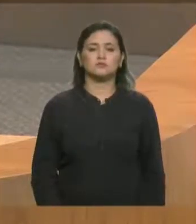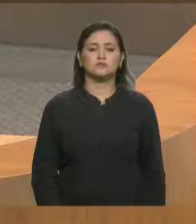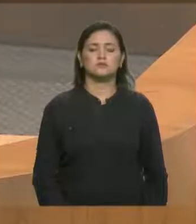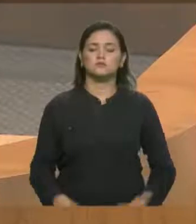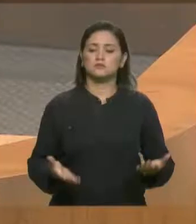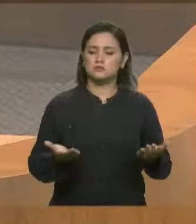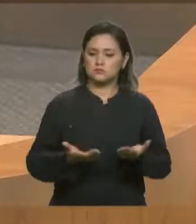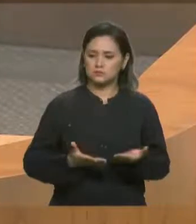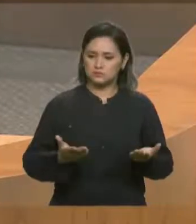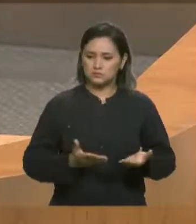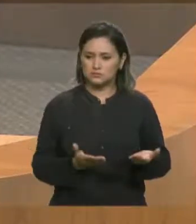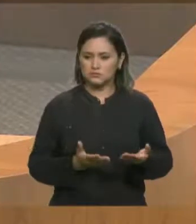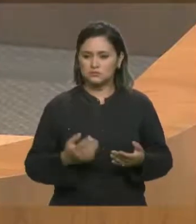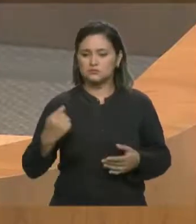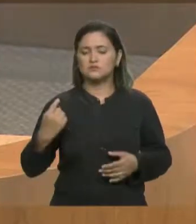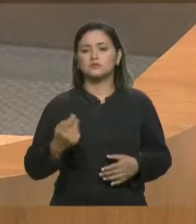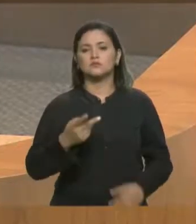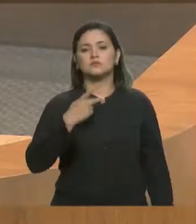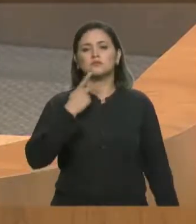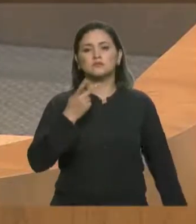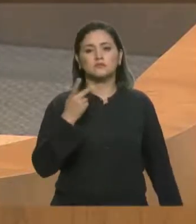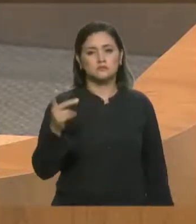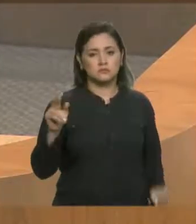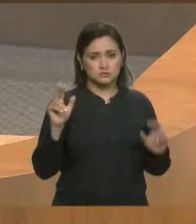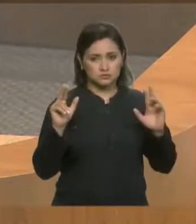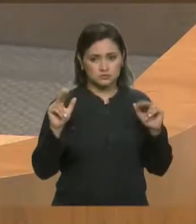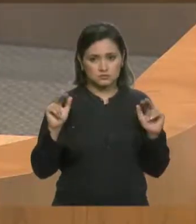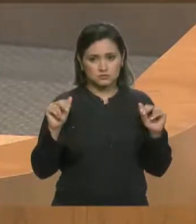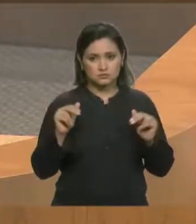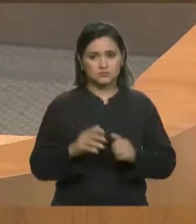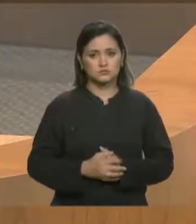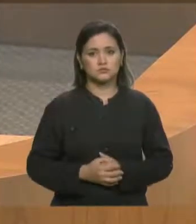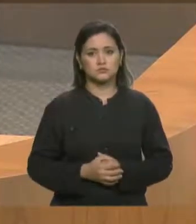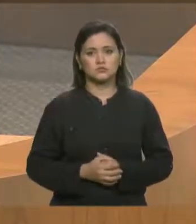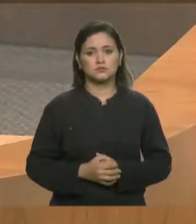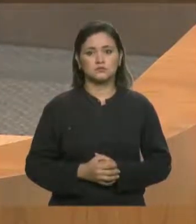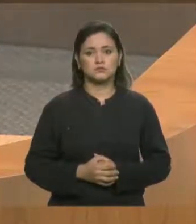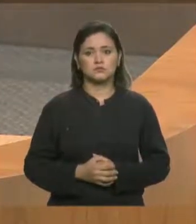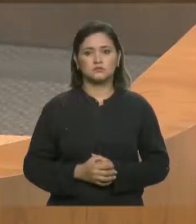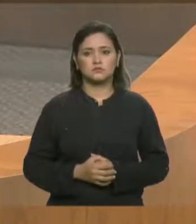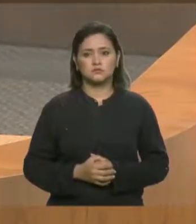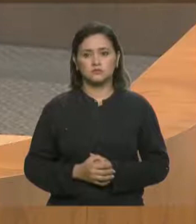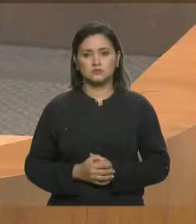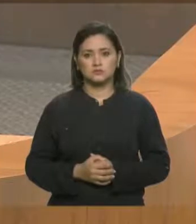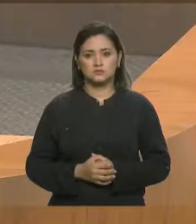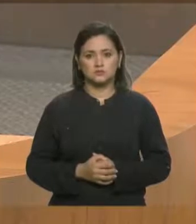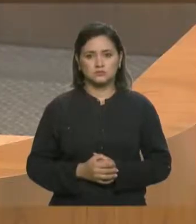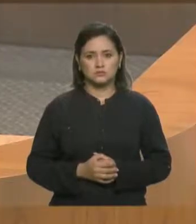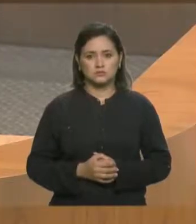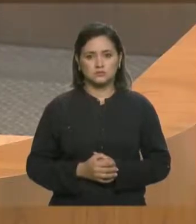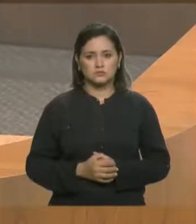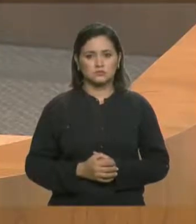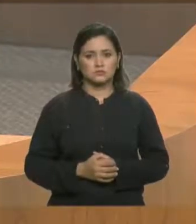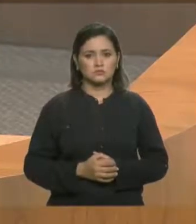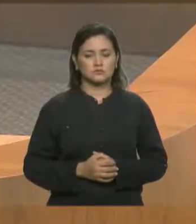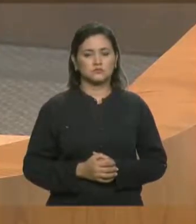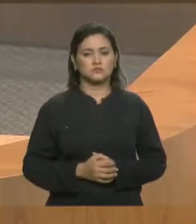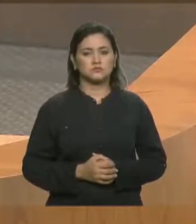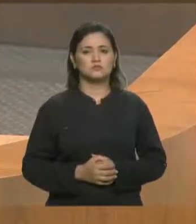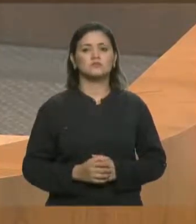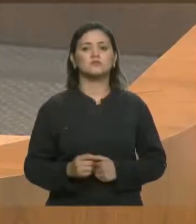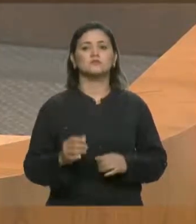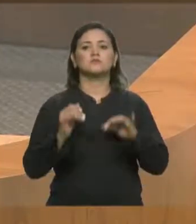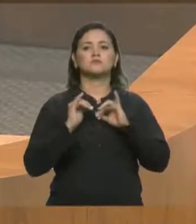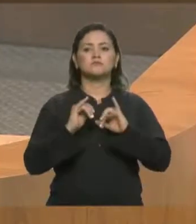vez para tratar de um tema que está tendo repercussão